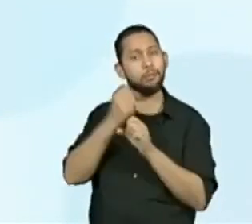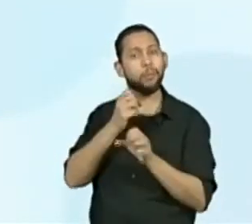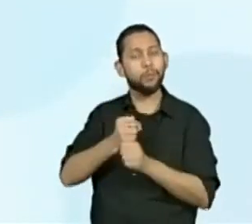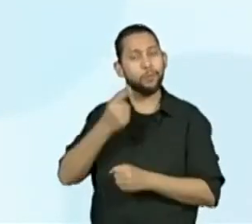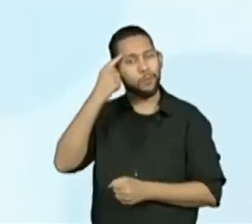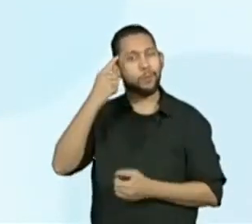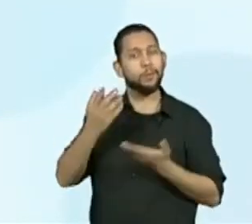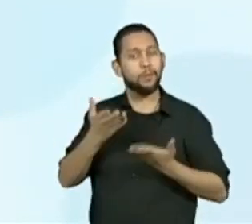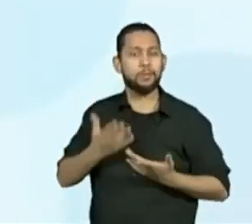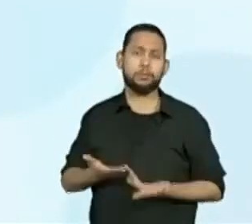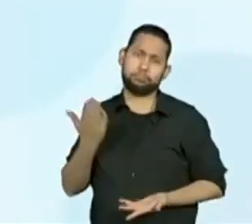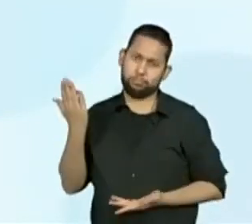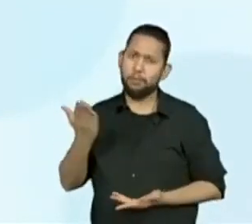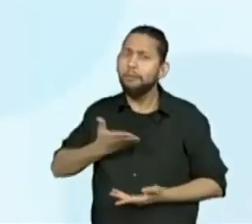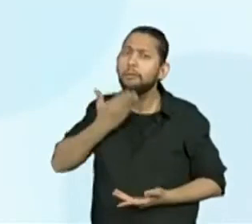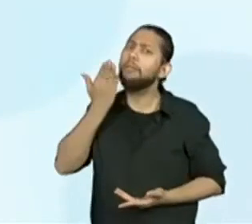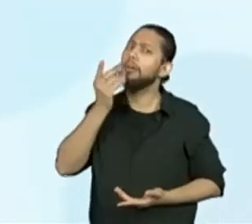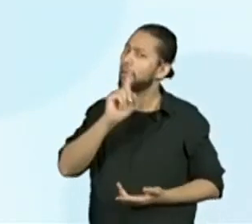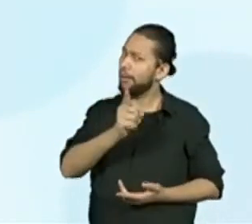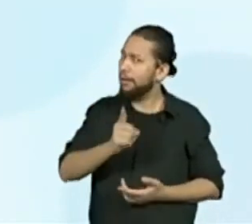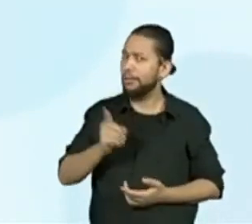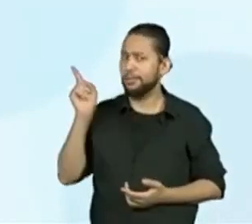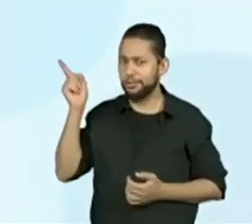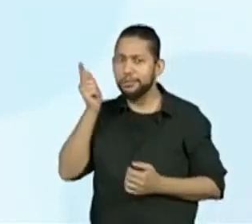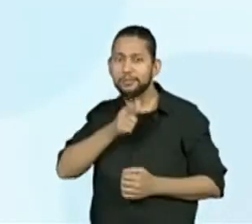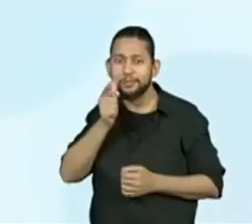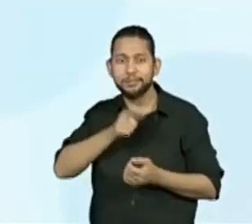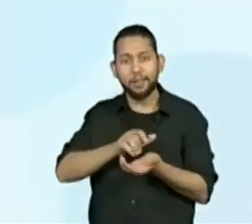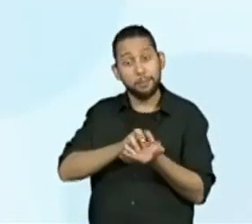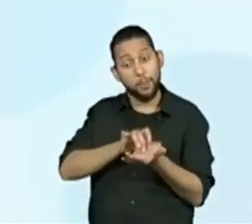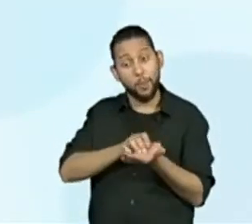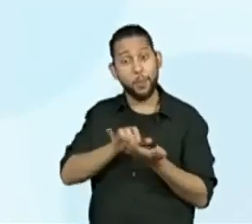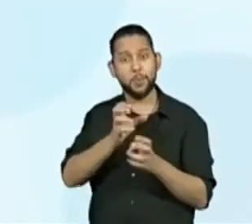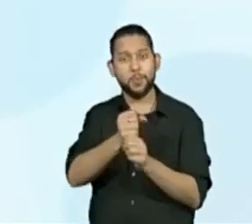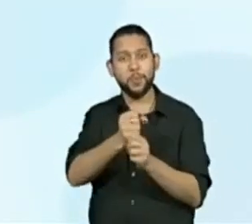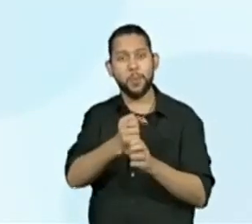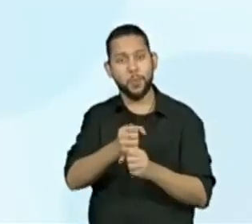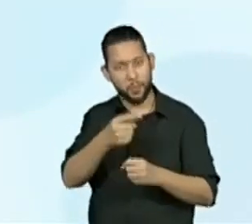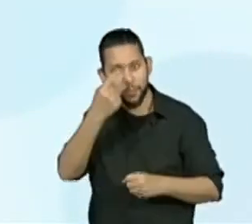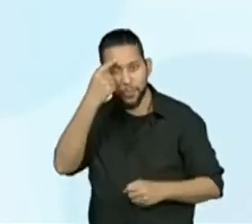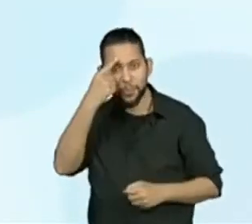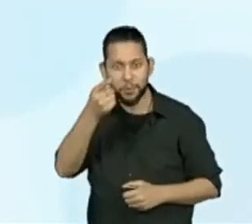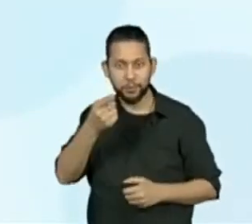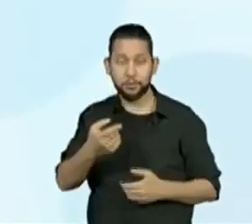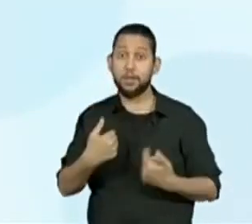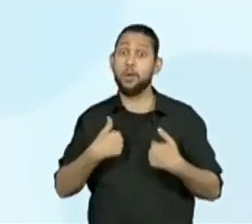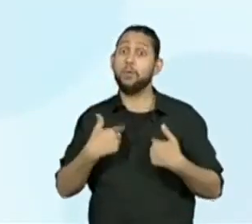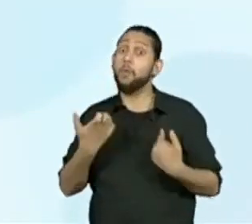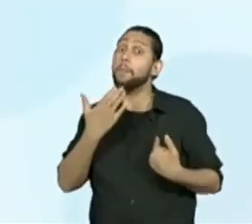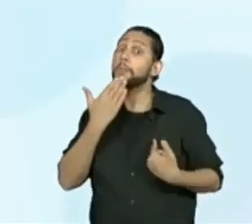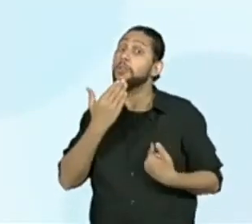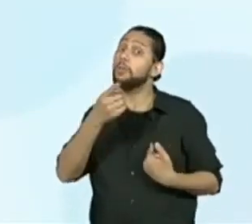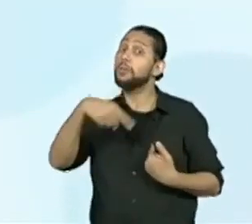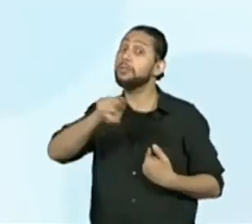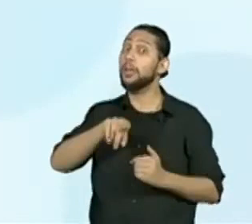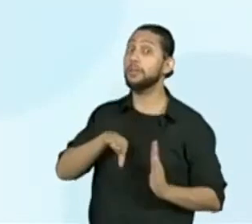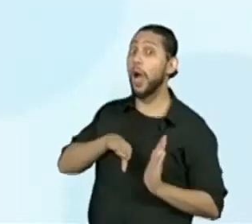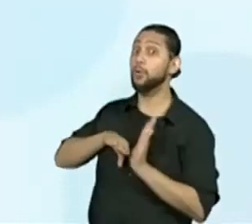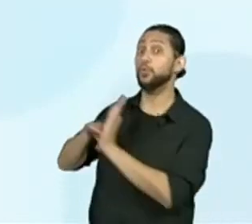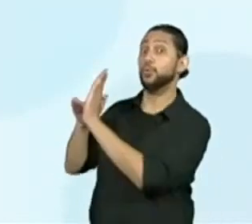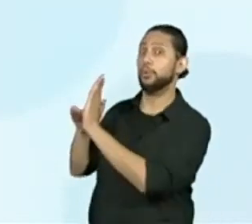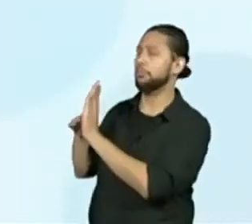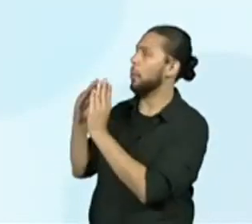é muito simples eu quero ajuda de vocês para gente pensar em